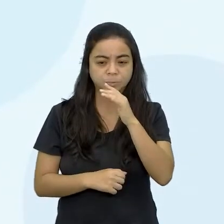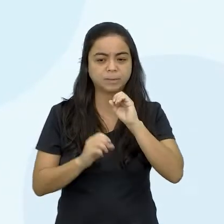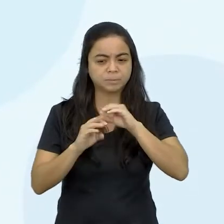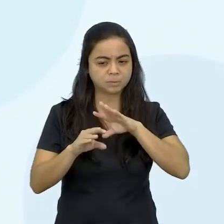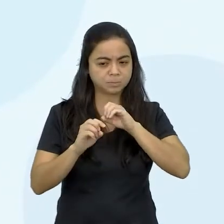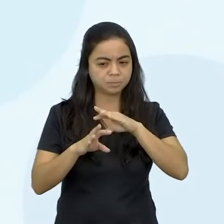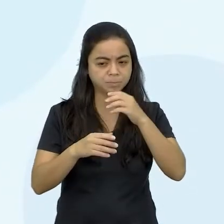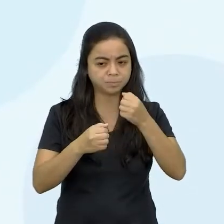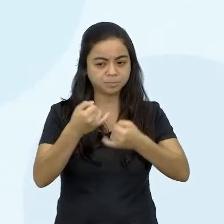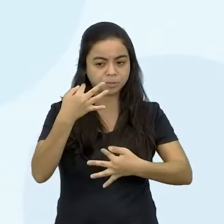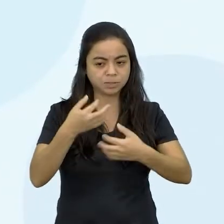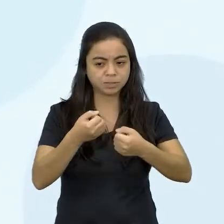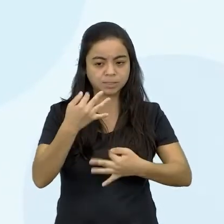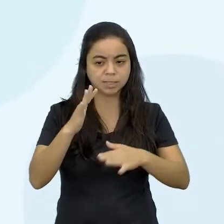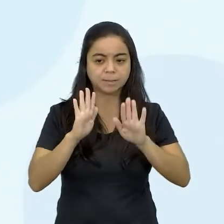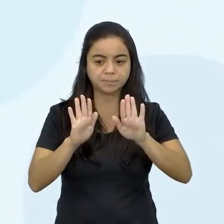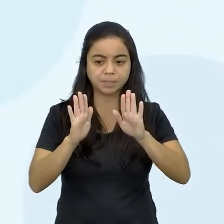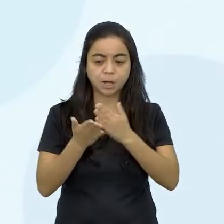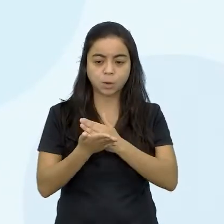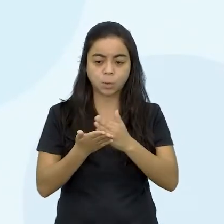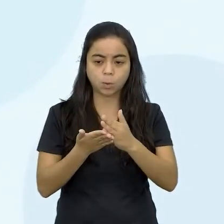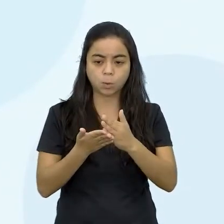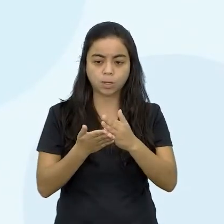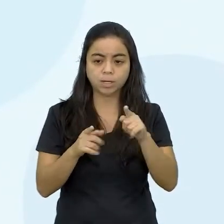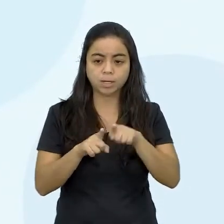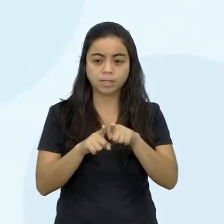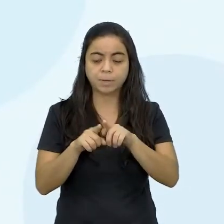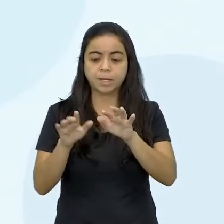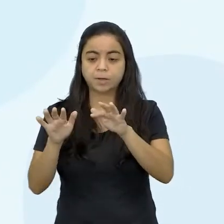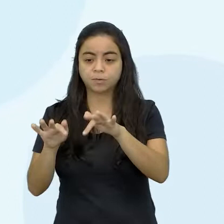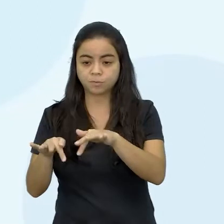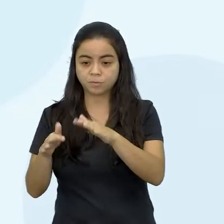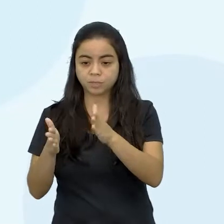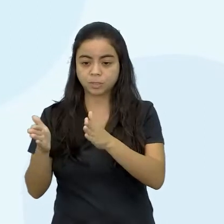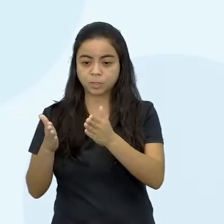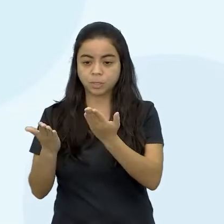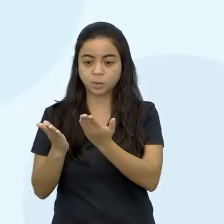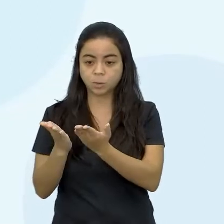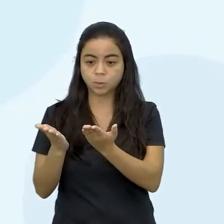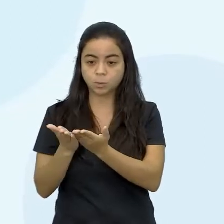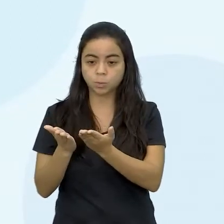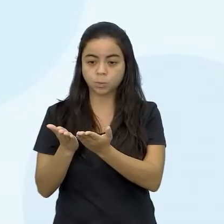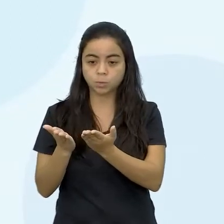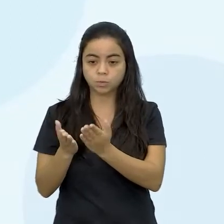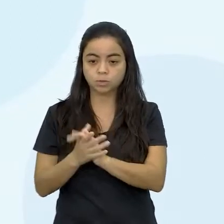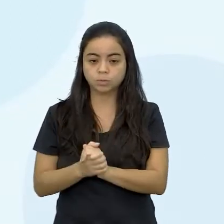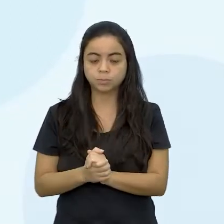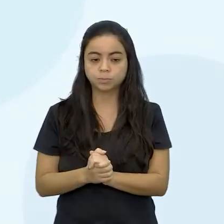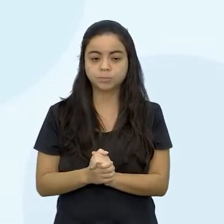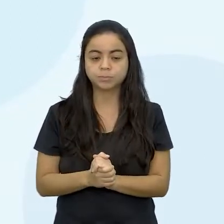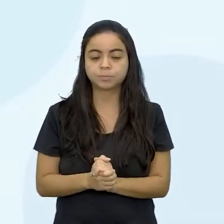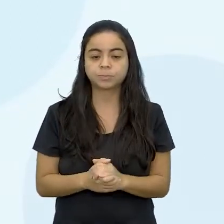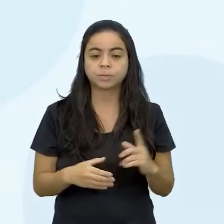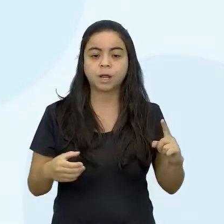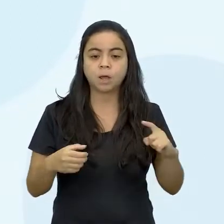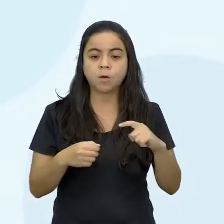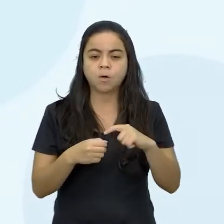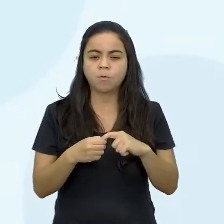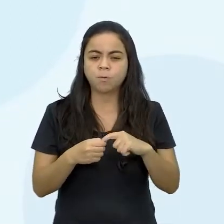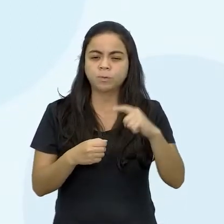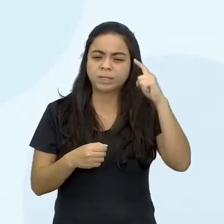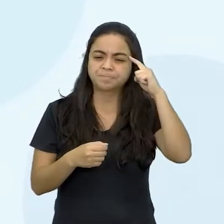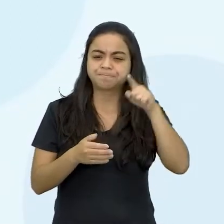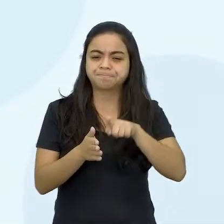questão da pesquisa bibliográfica logo agora no comecinho e lá no finalzinho do nosso módulo de hoje tá bom que tomar a questão norteadora